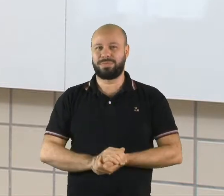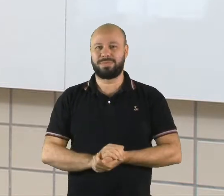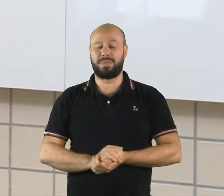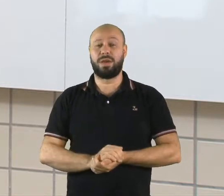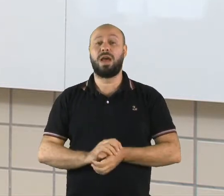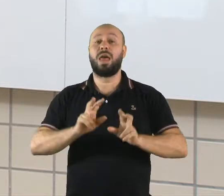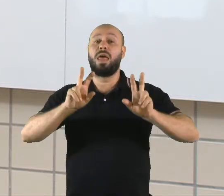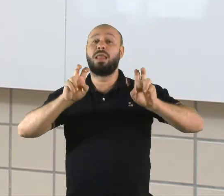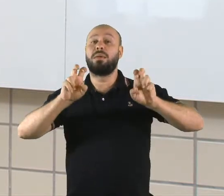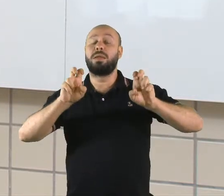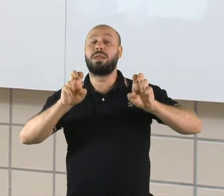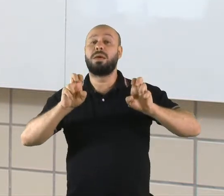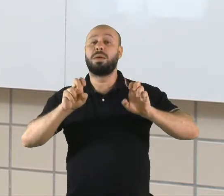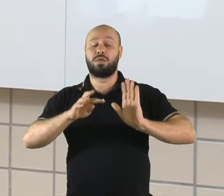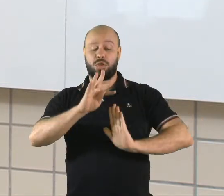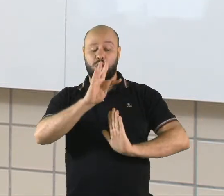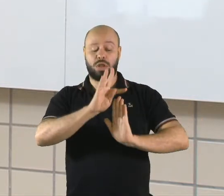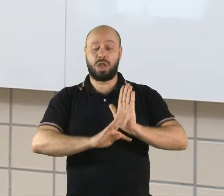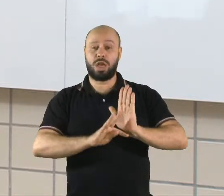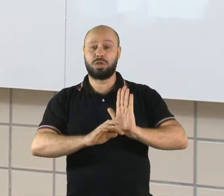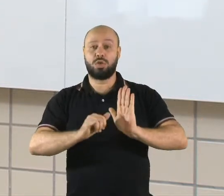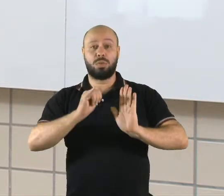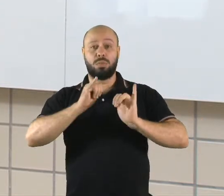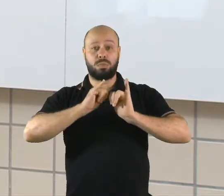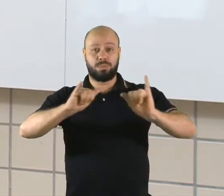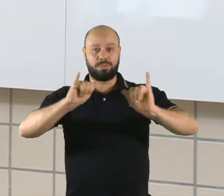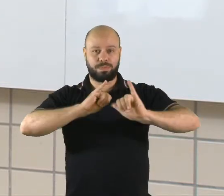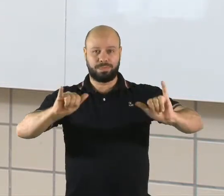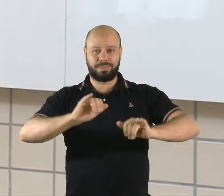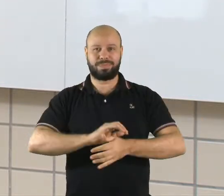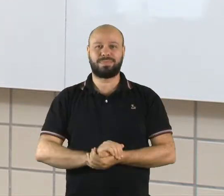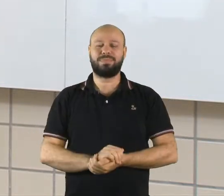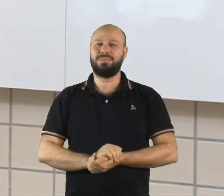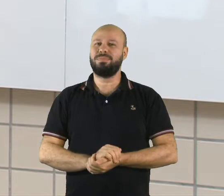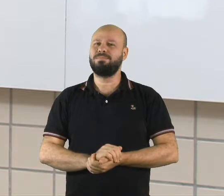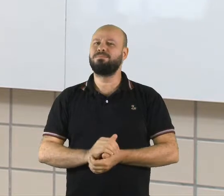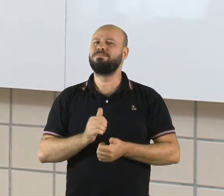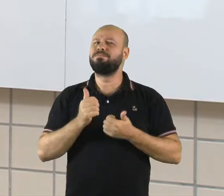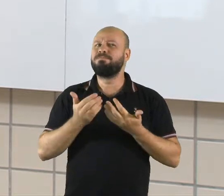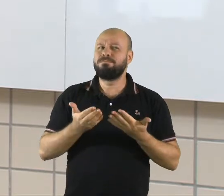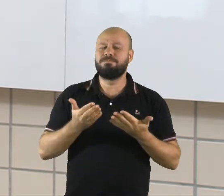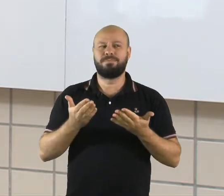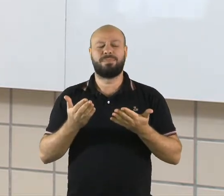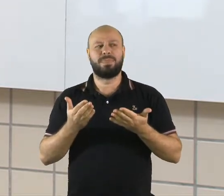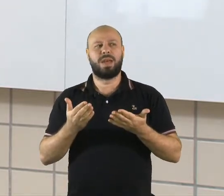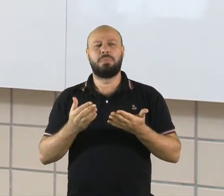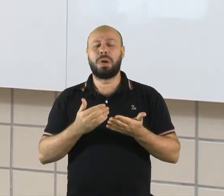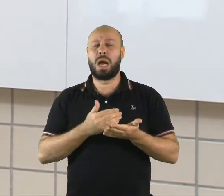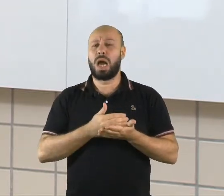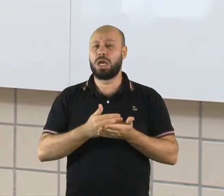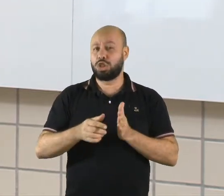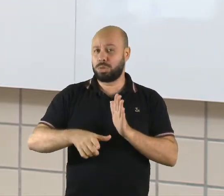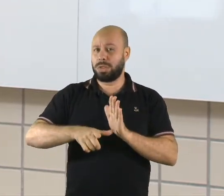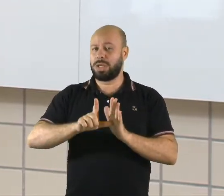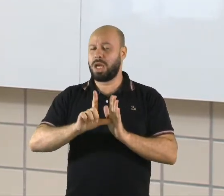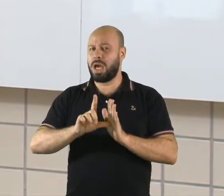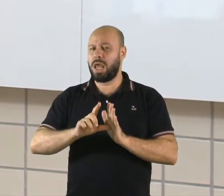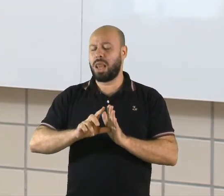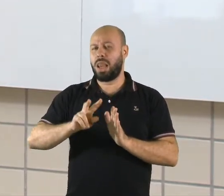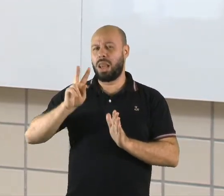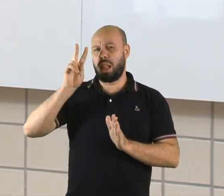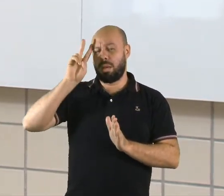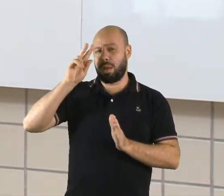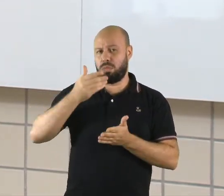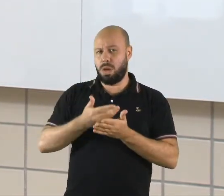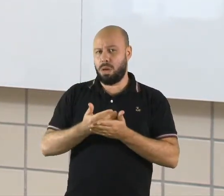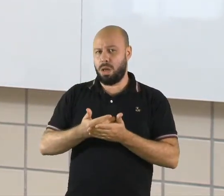tema Texto Informativo. Bem, antes de começarmos a falar desse tema, vamos relembrar as